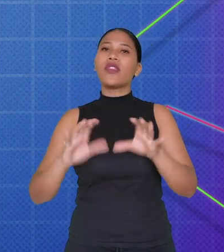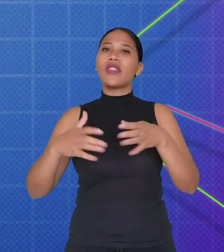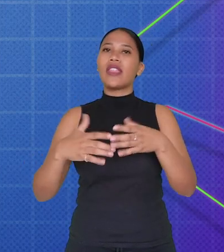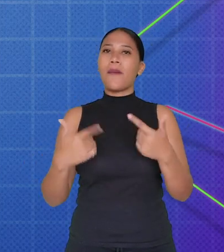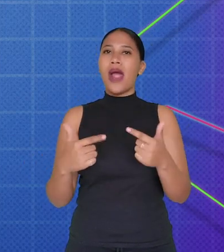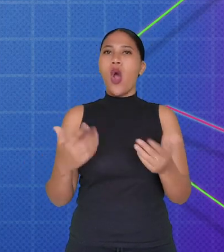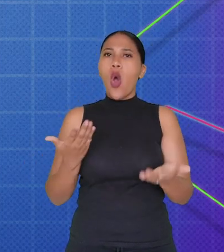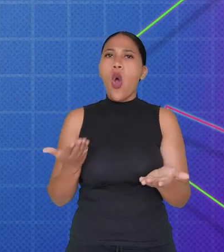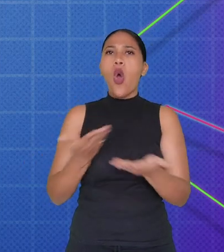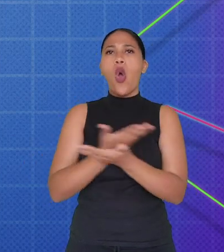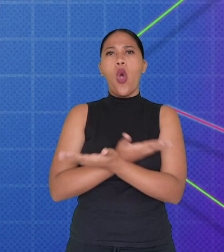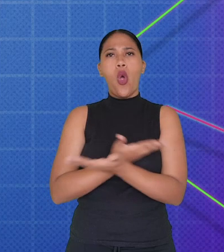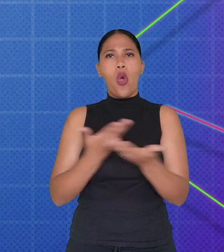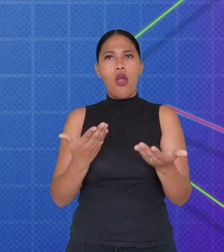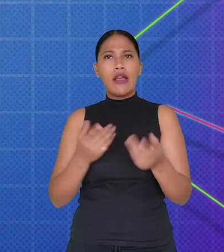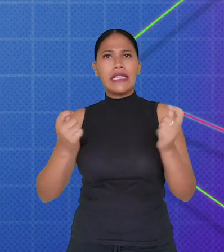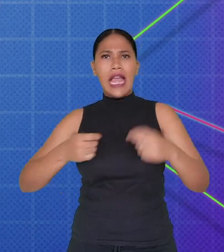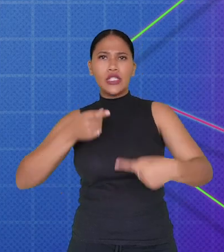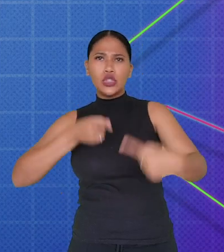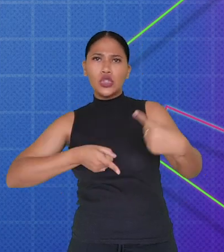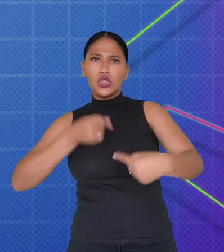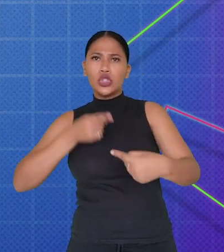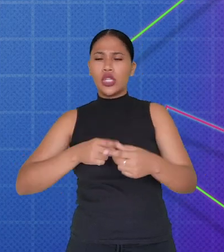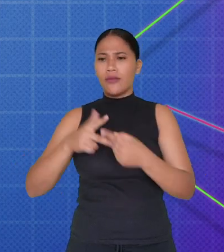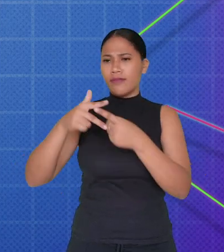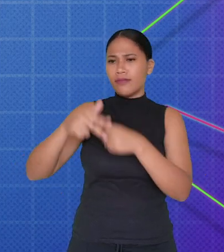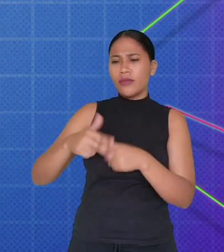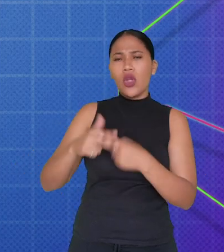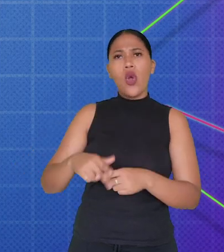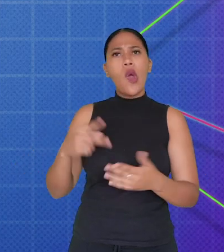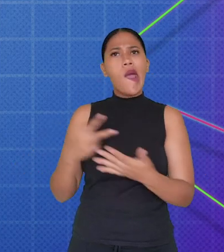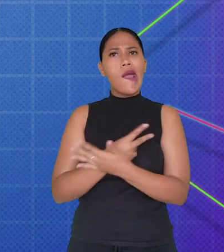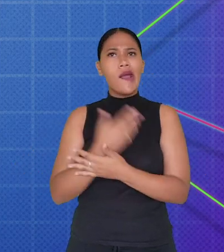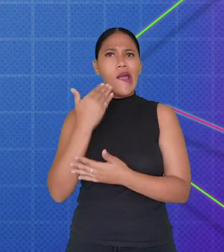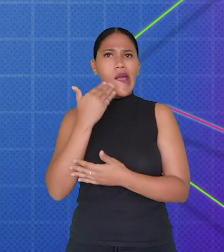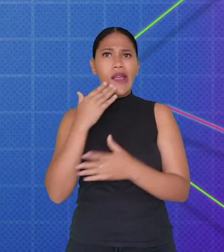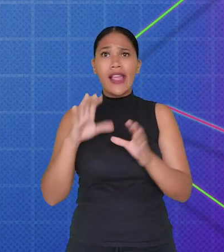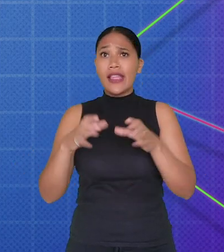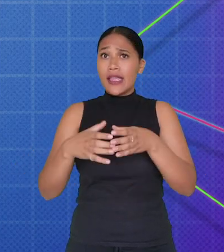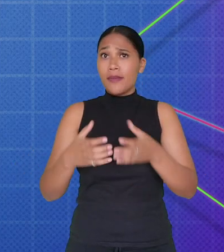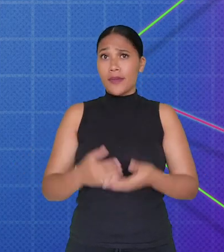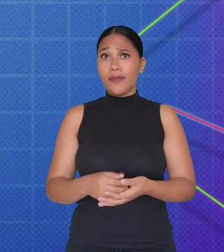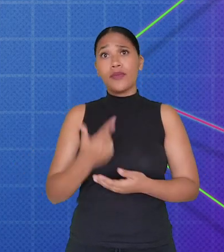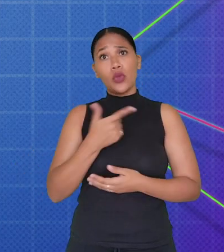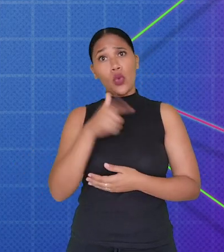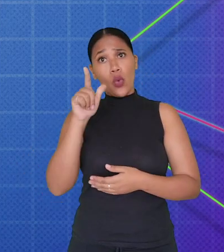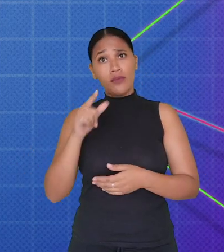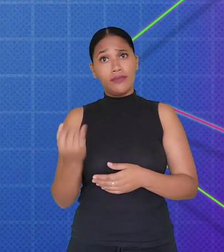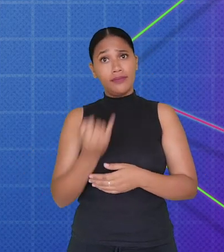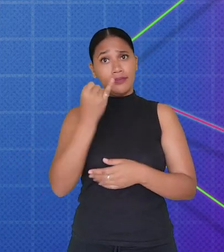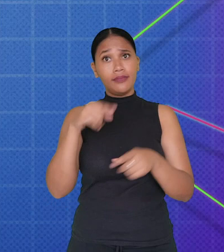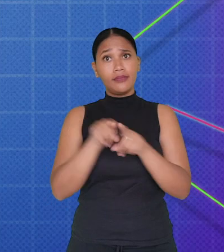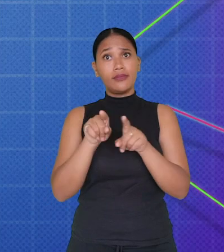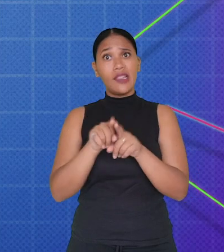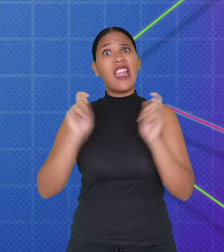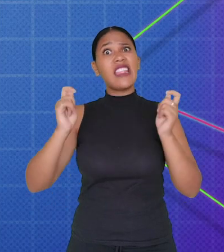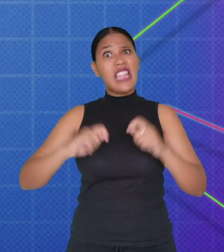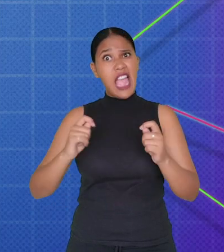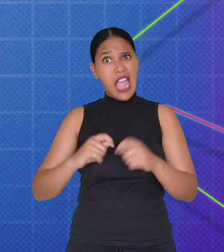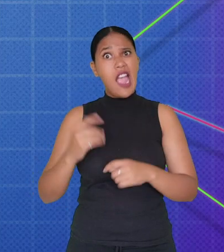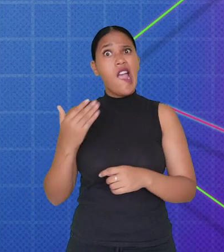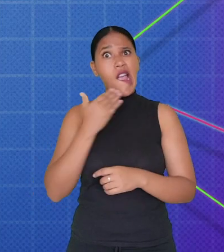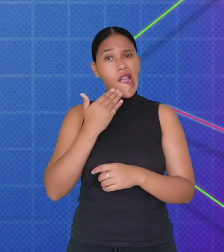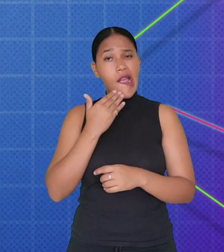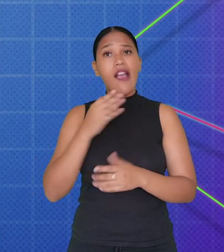trabalho colaborativo onde os desenvolvedores podem discutir e corrigir todos os erros em equipe Outro fator importante que pode levar